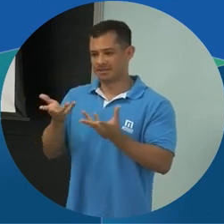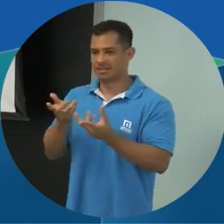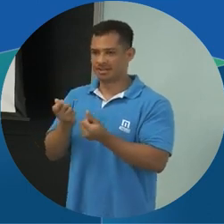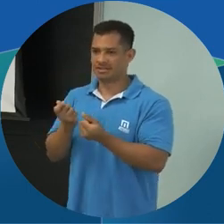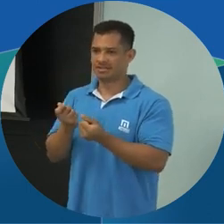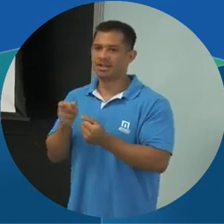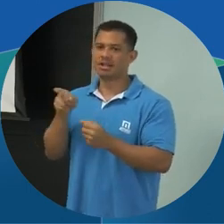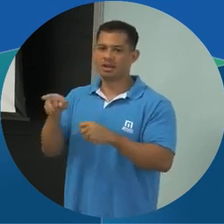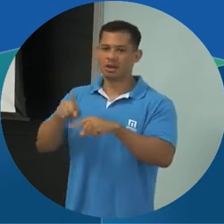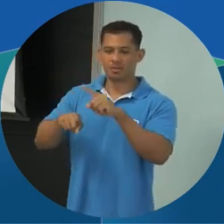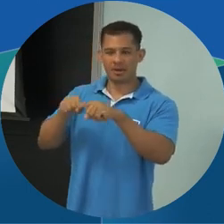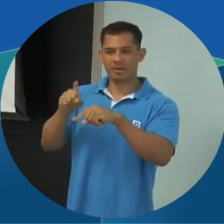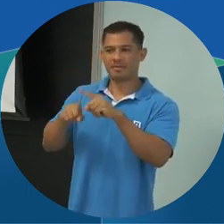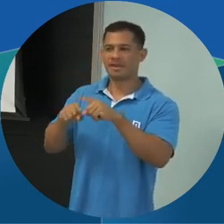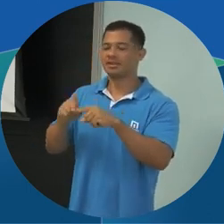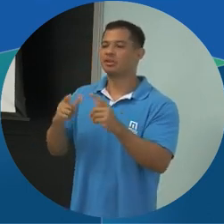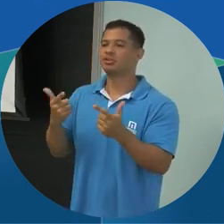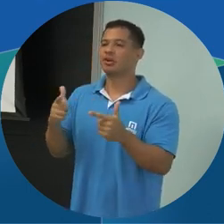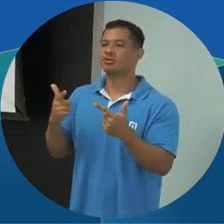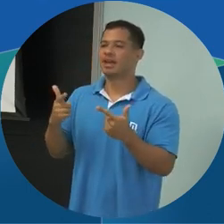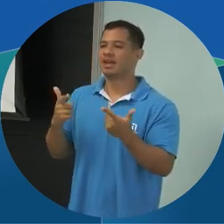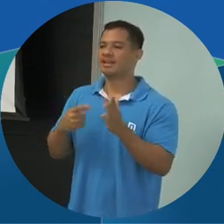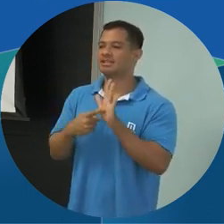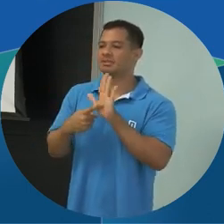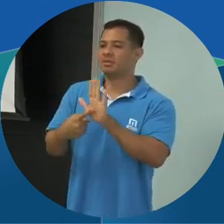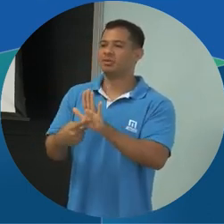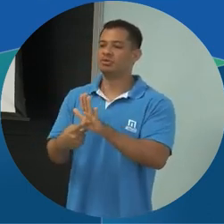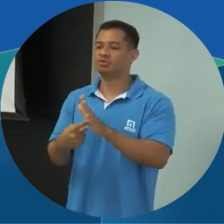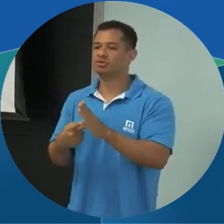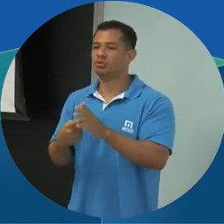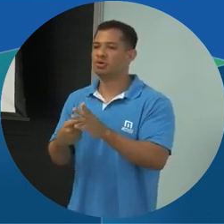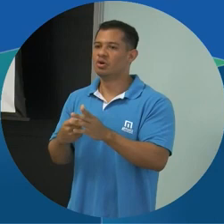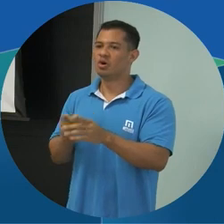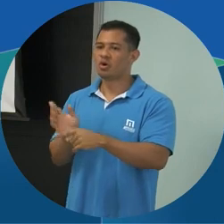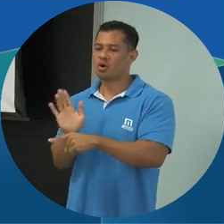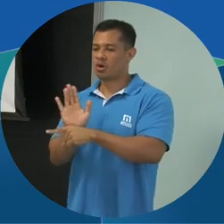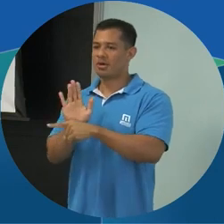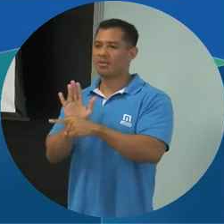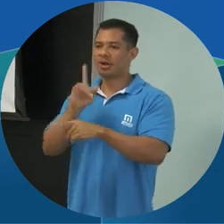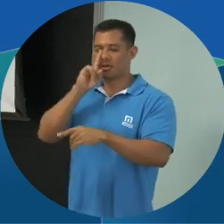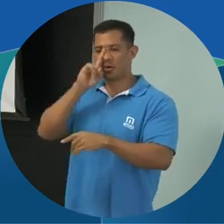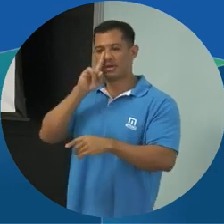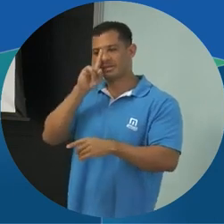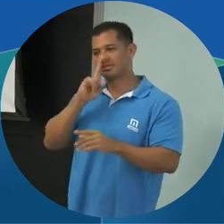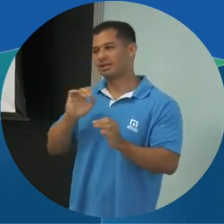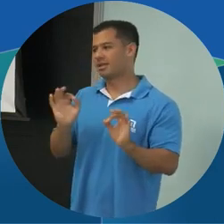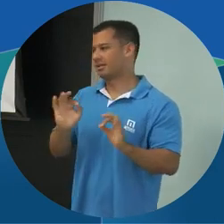equipamento sem estar expondo um colaborador a uma situação de risco.